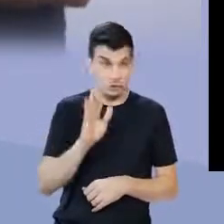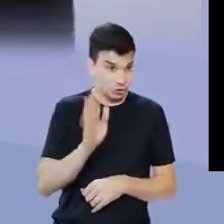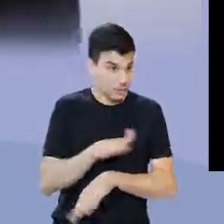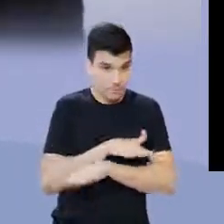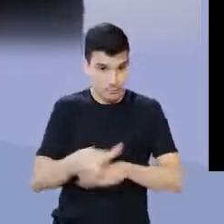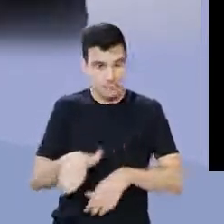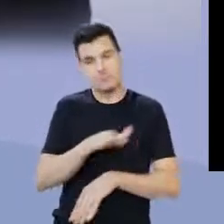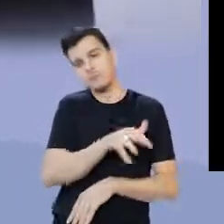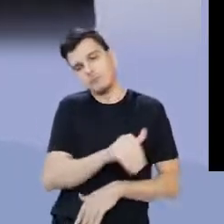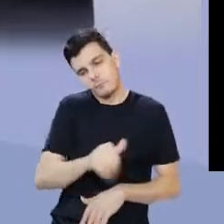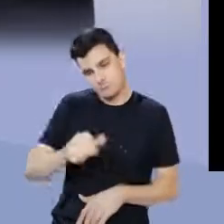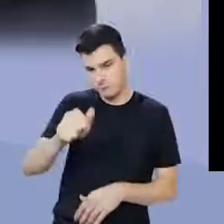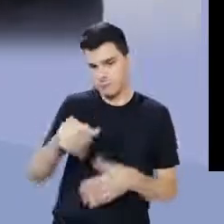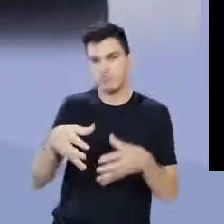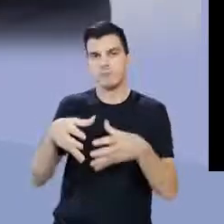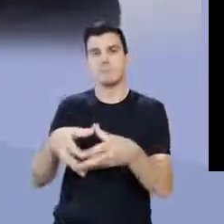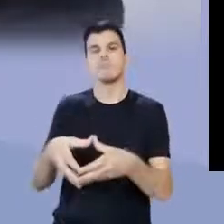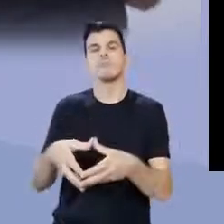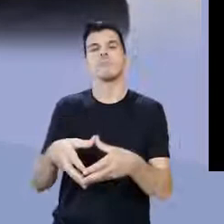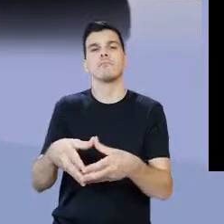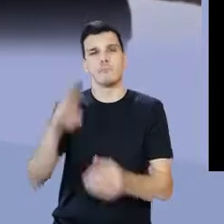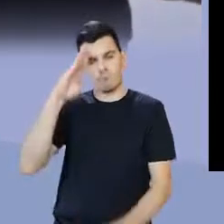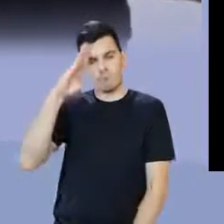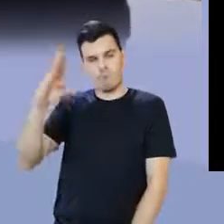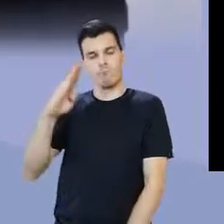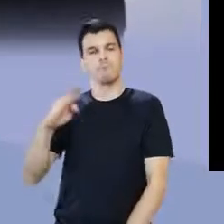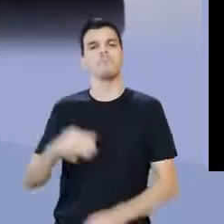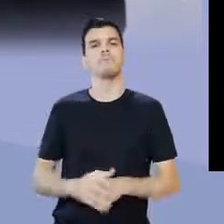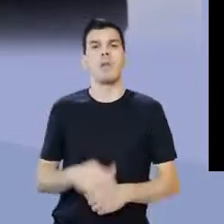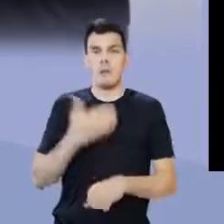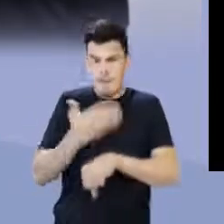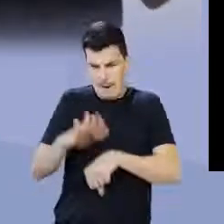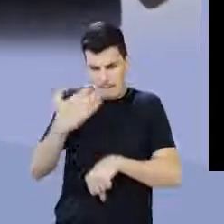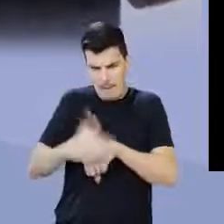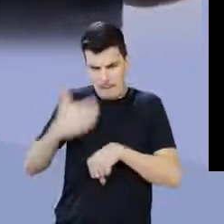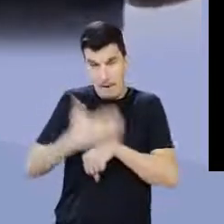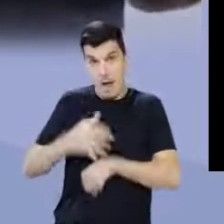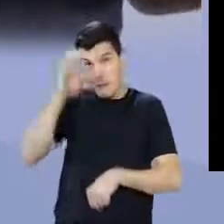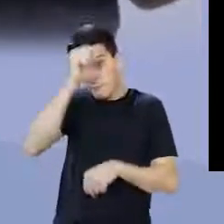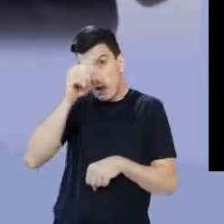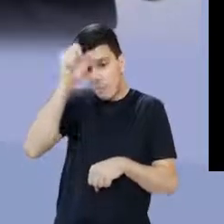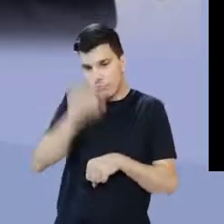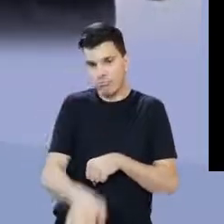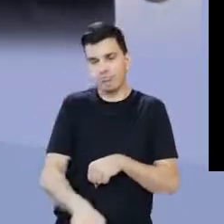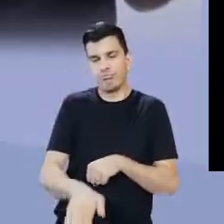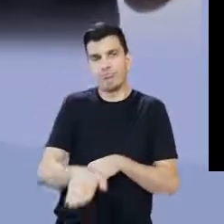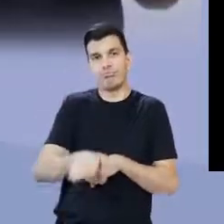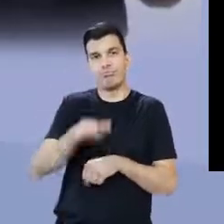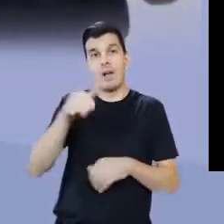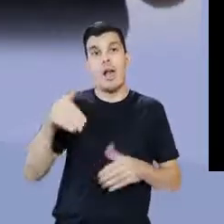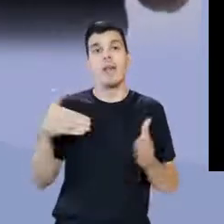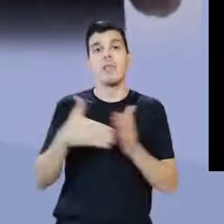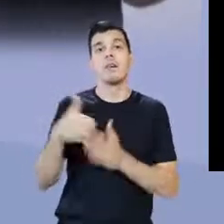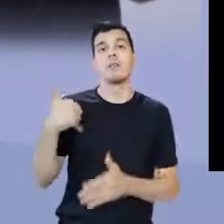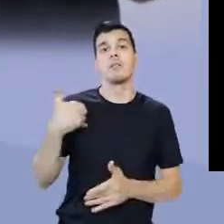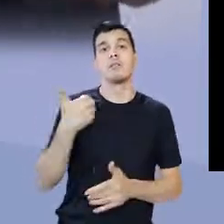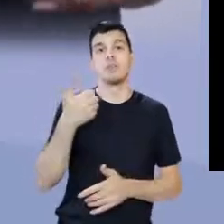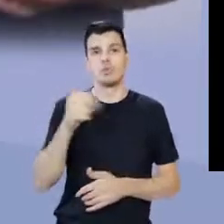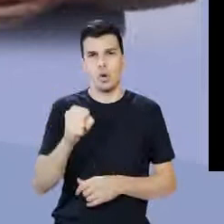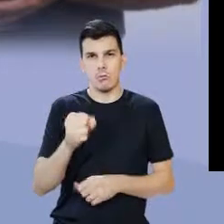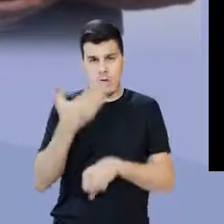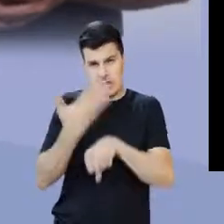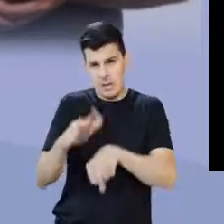anos. Pegava essa criança à força e colocava no exército. E aí essa criança, dos 7 anos em diante até os 18, vai ter